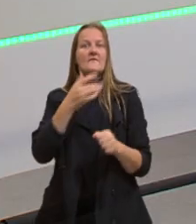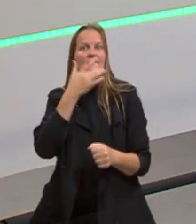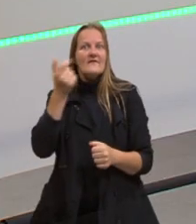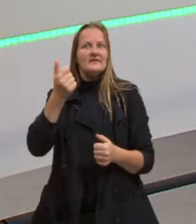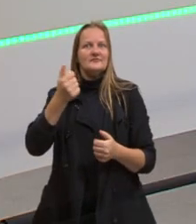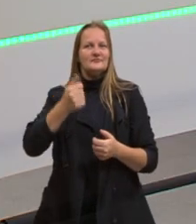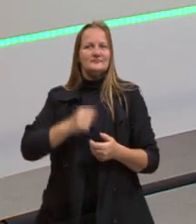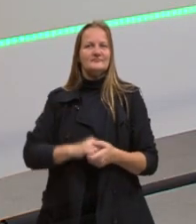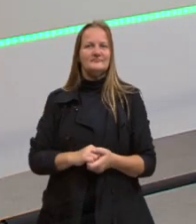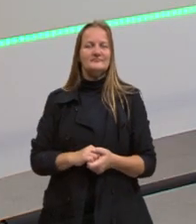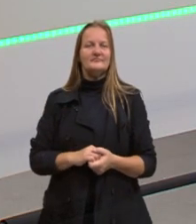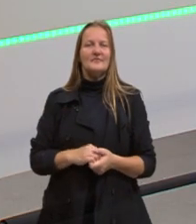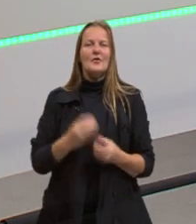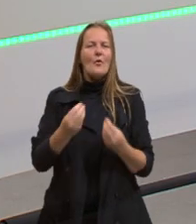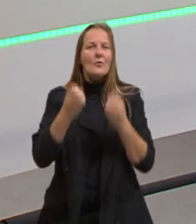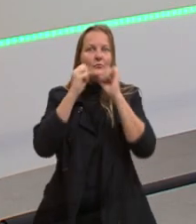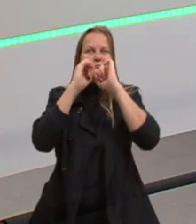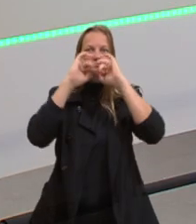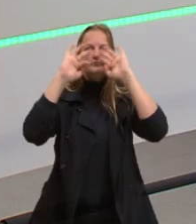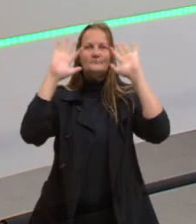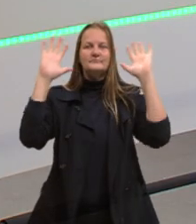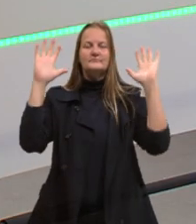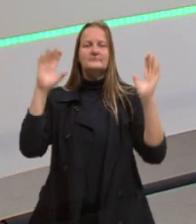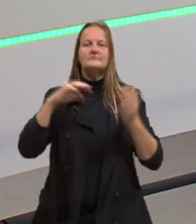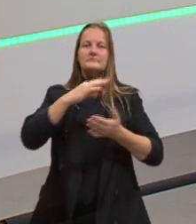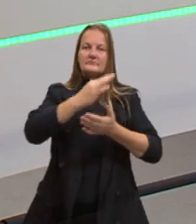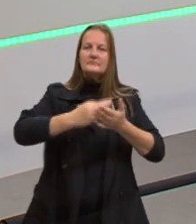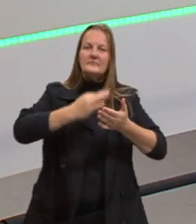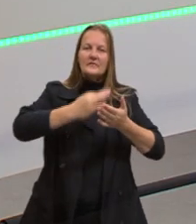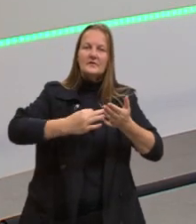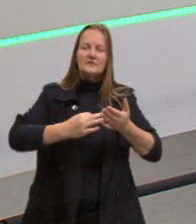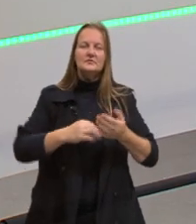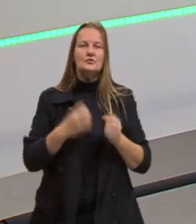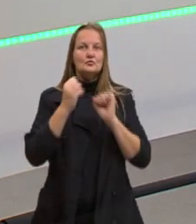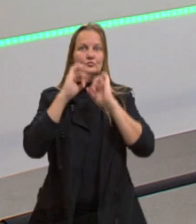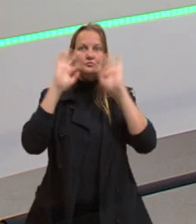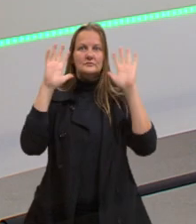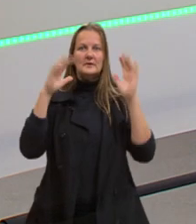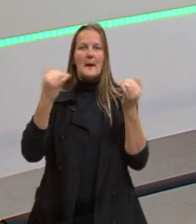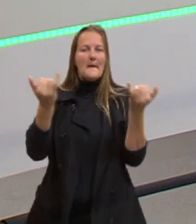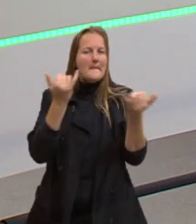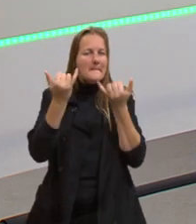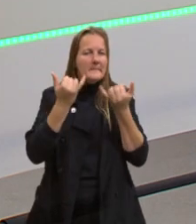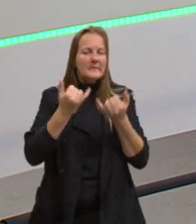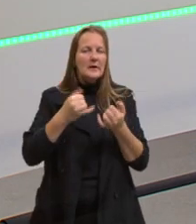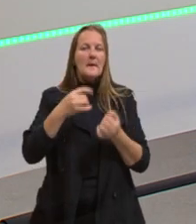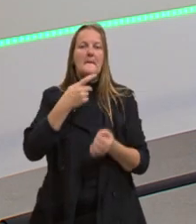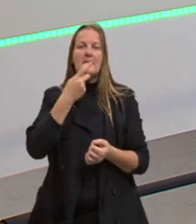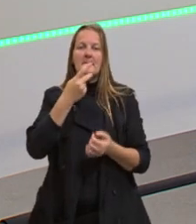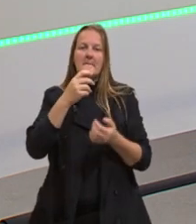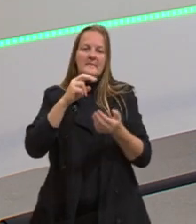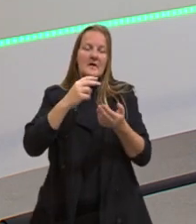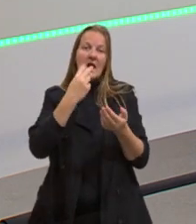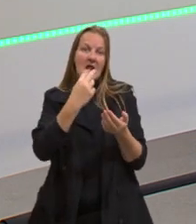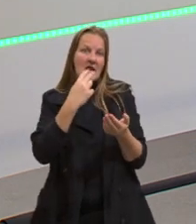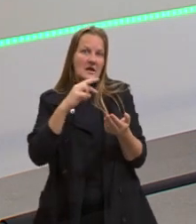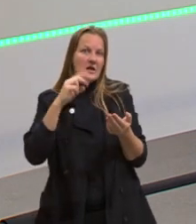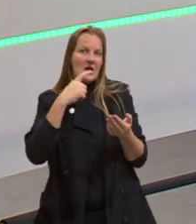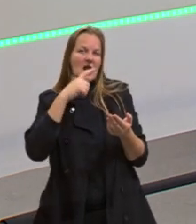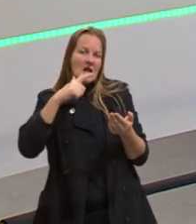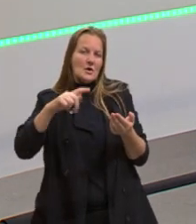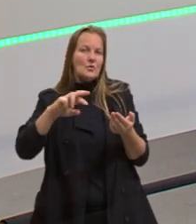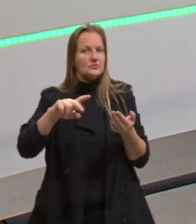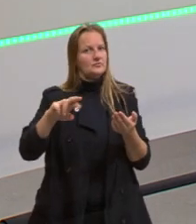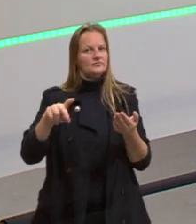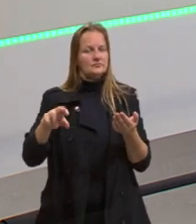facilitem a compreensão para eu entender a mensagem de uma pessoa que está falando estrangeiro ou de um